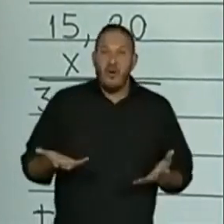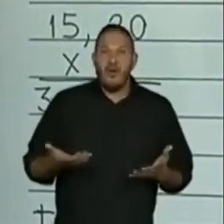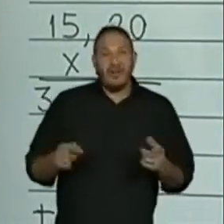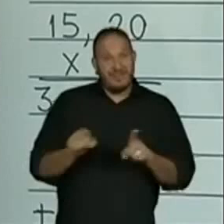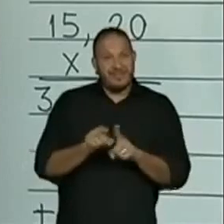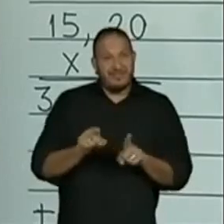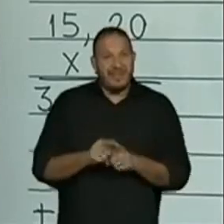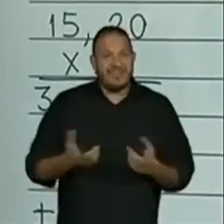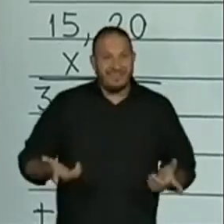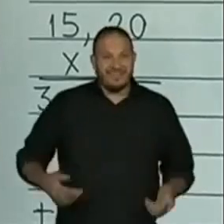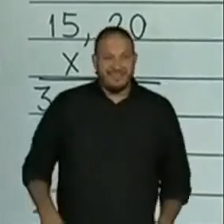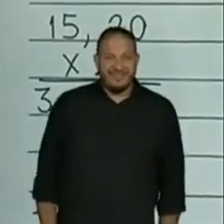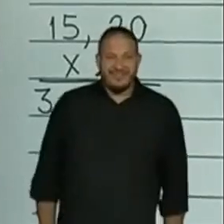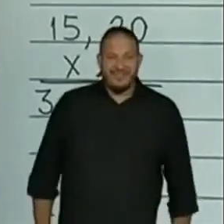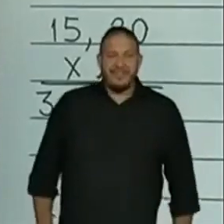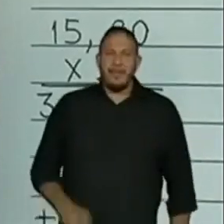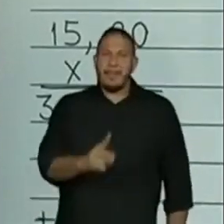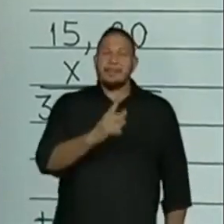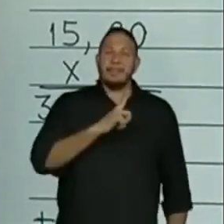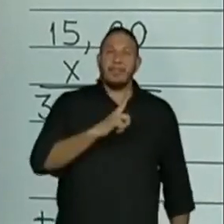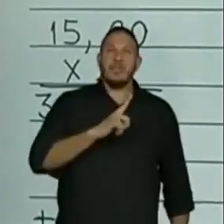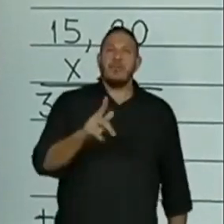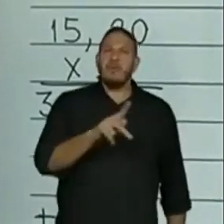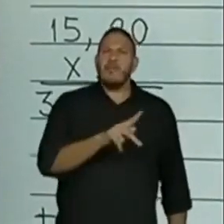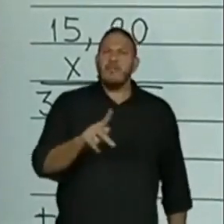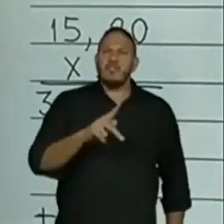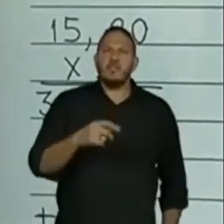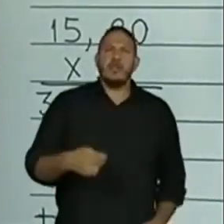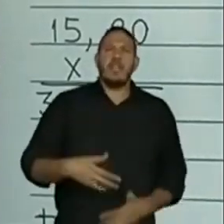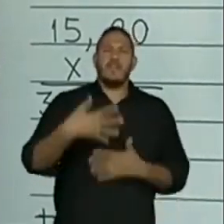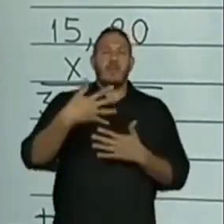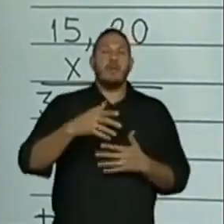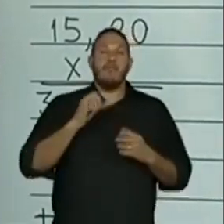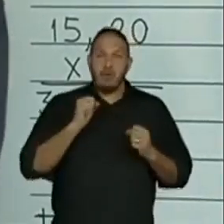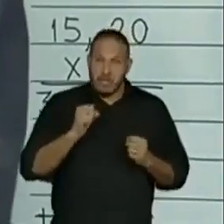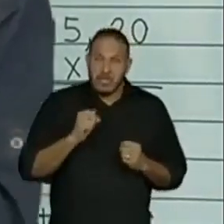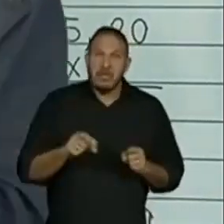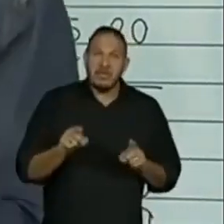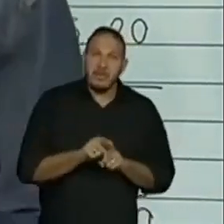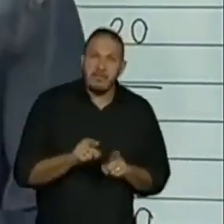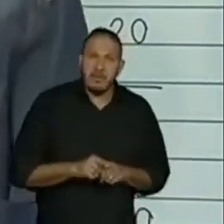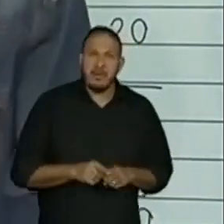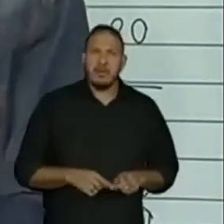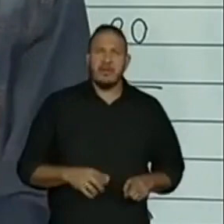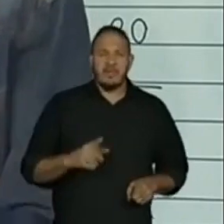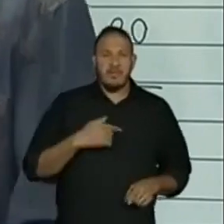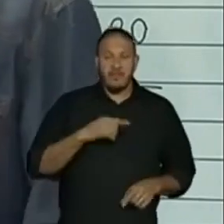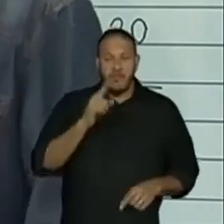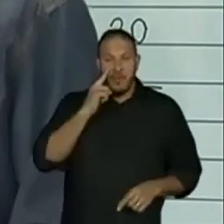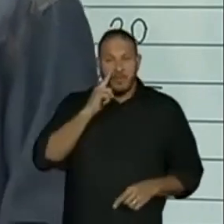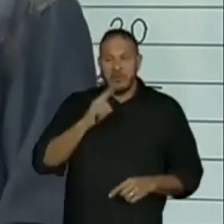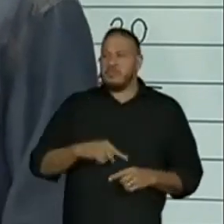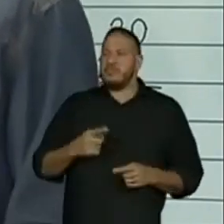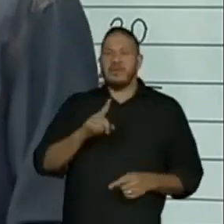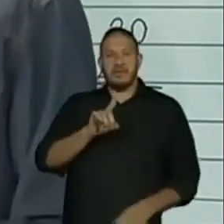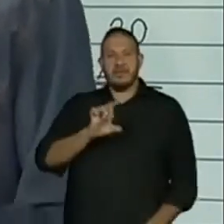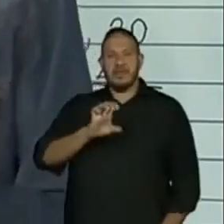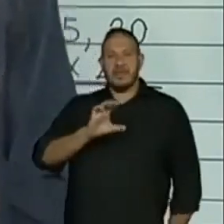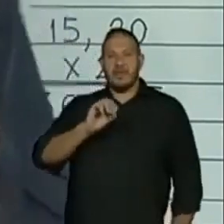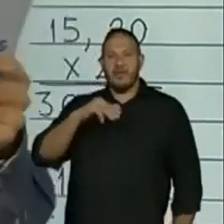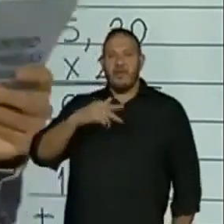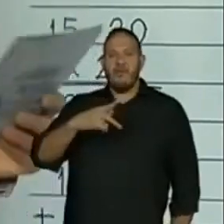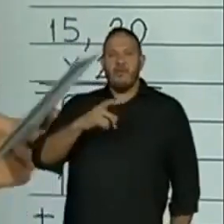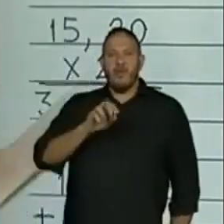também. Uma professora apontou ali que eu poderia decompor. Vamos decompor então para fazer esse